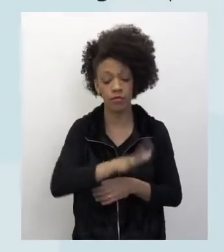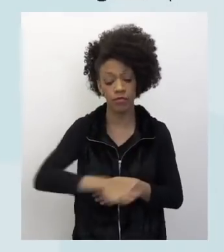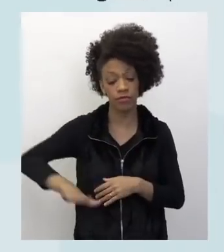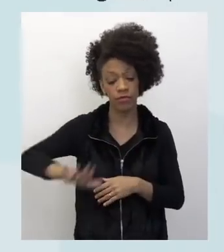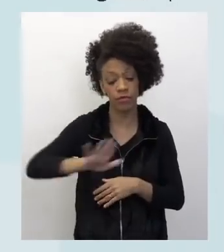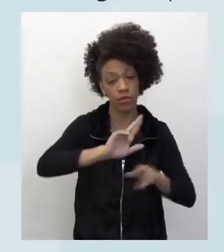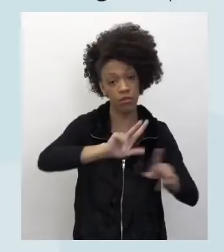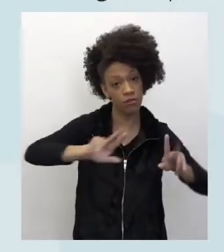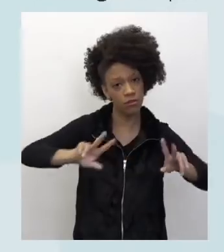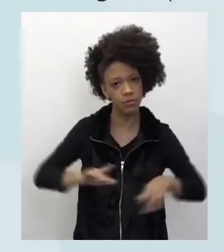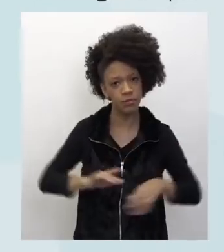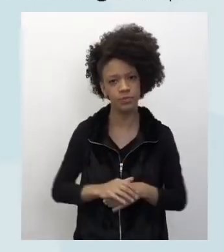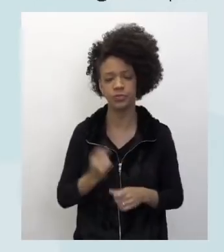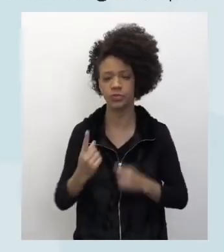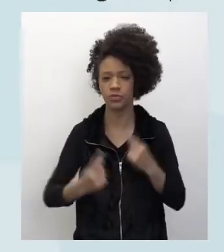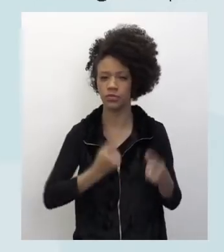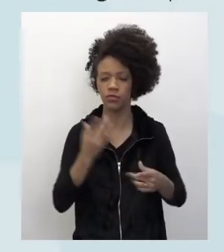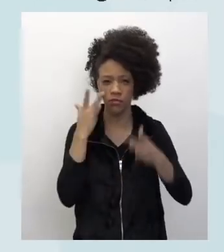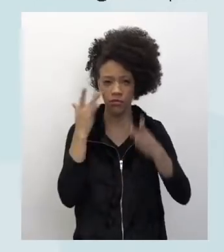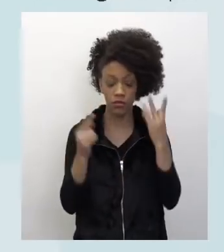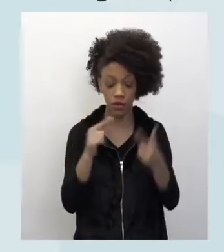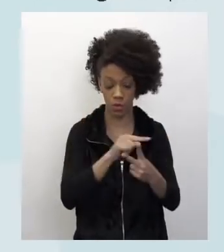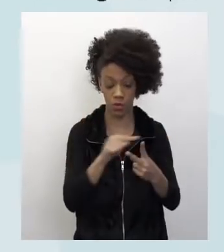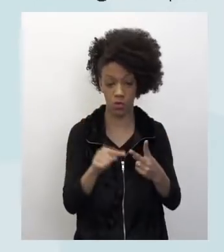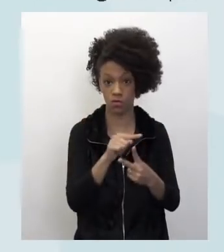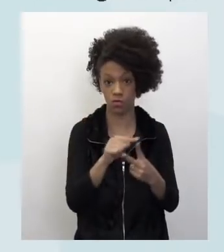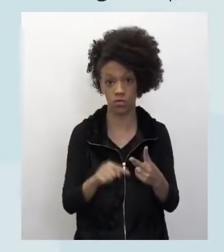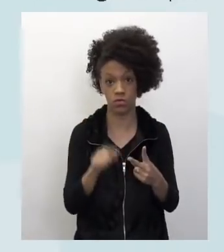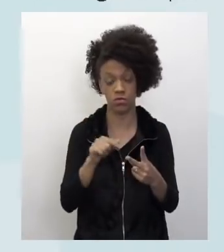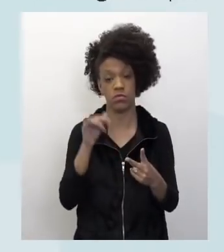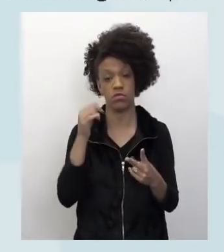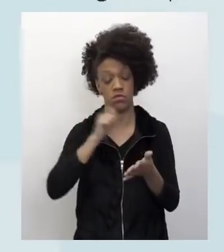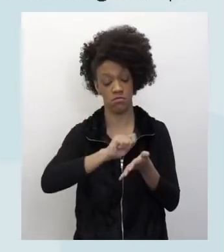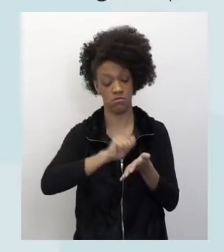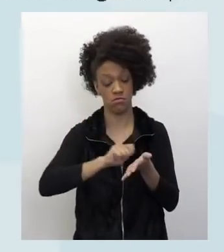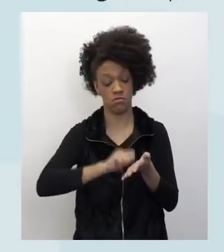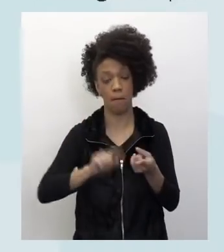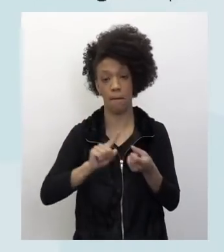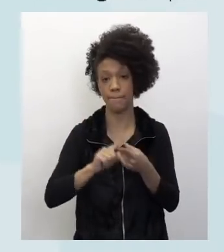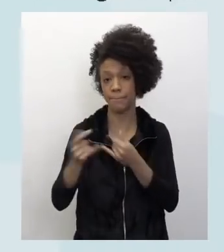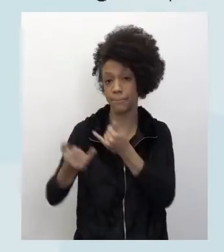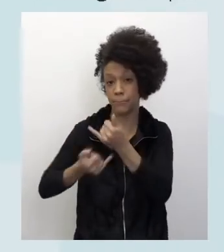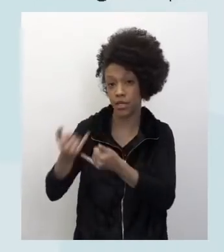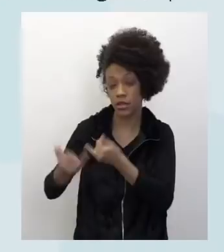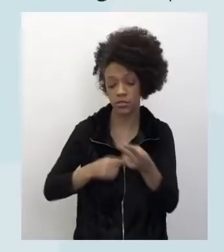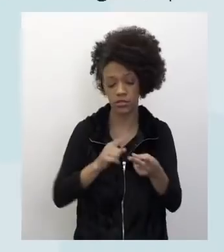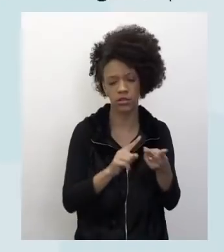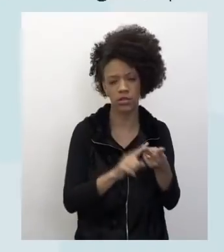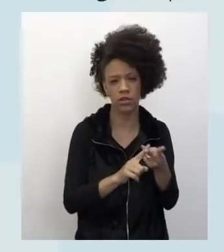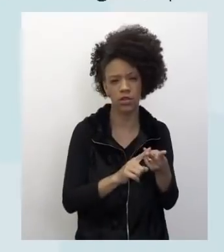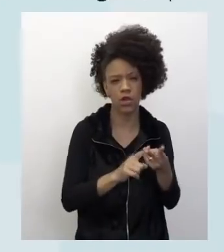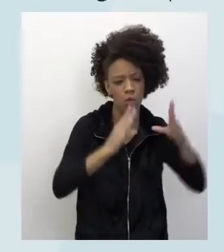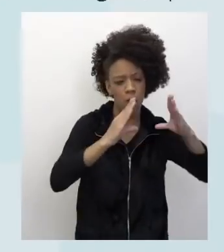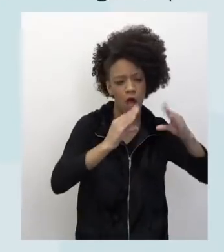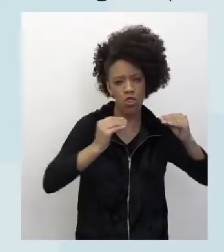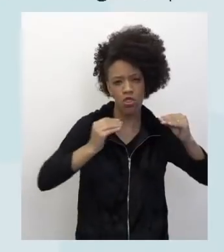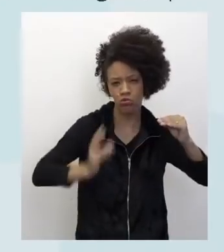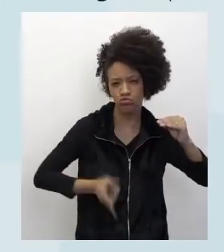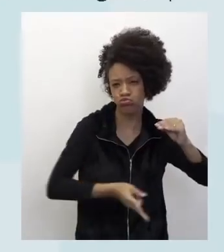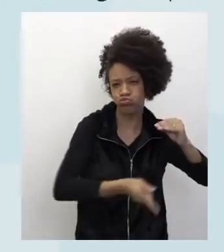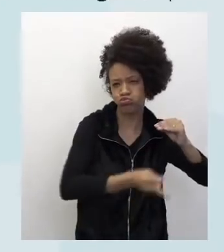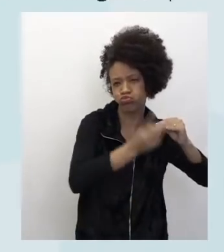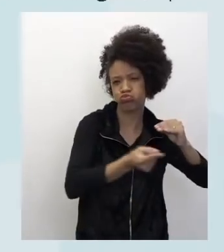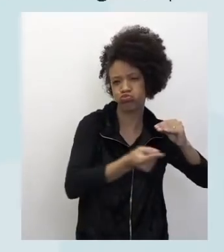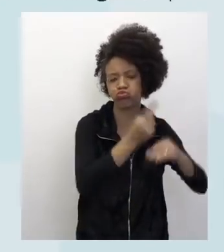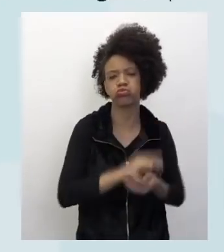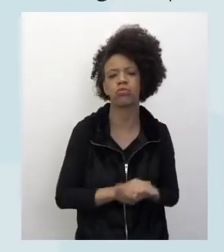seus espetáculos. Eu trouxe 2 para vocês anotarem, para poderem procurar depois, que é o Brincadeira e Uma Noite e Tanto. É